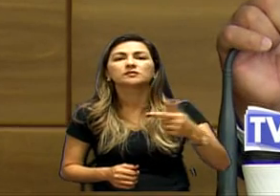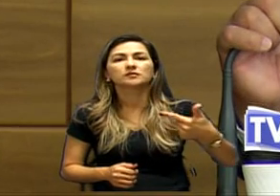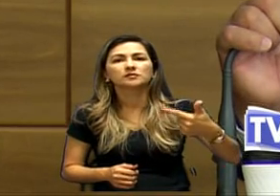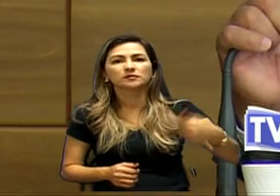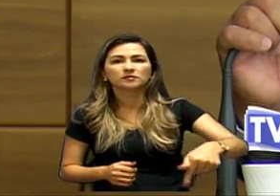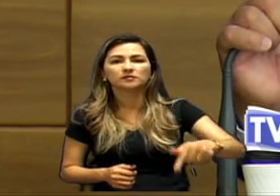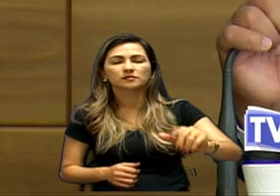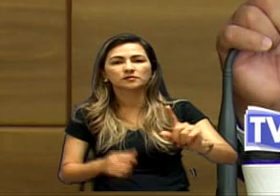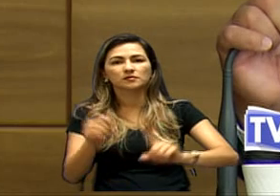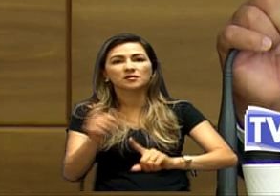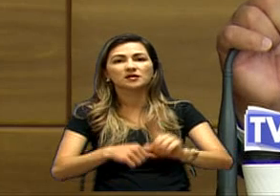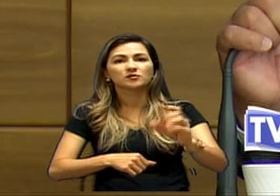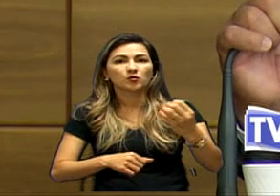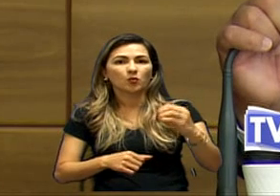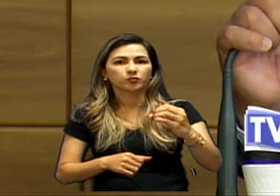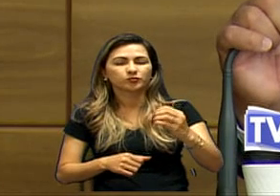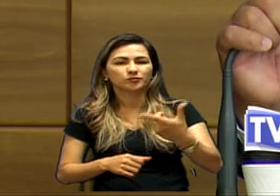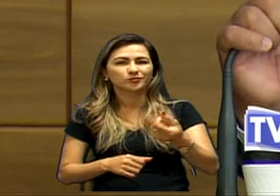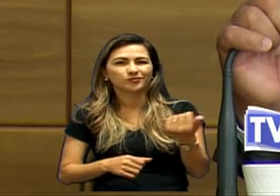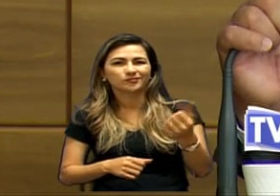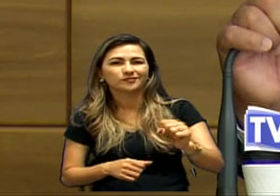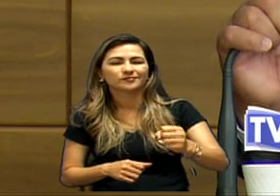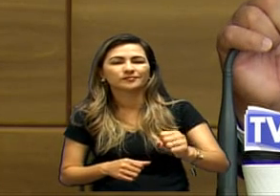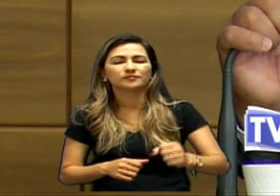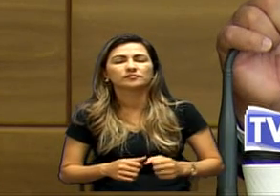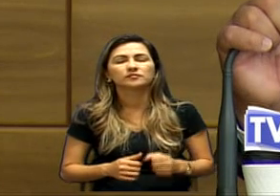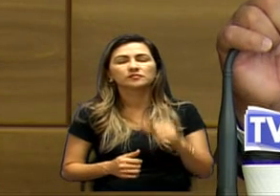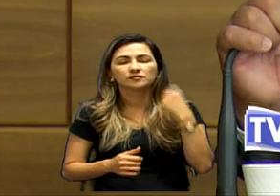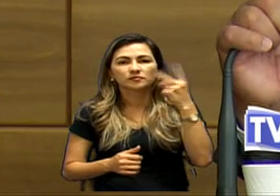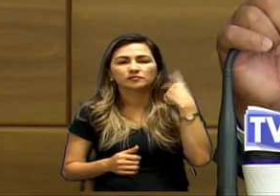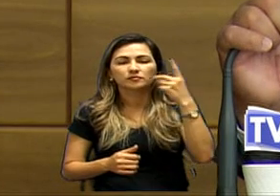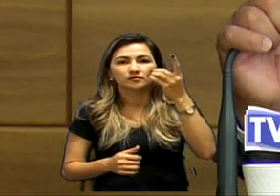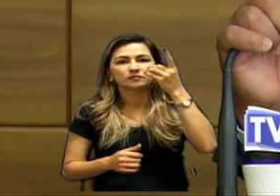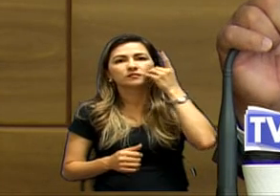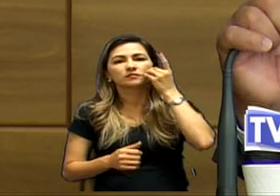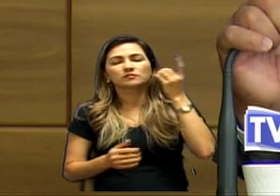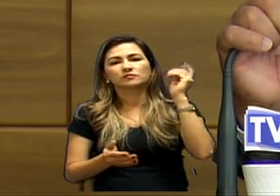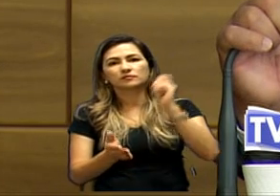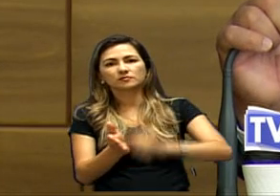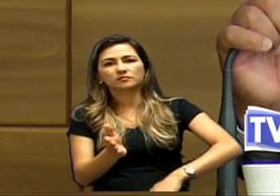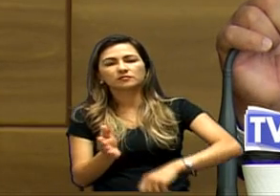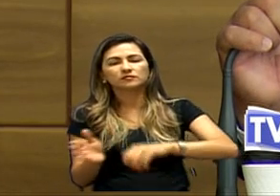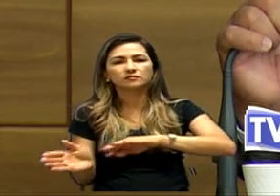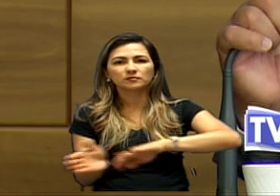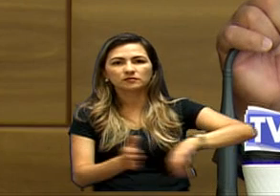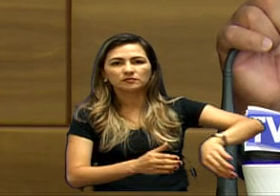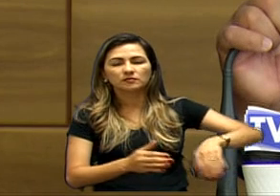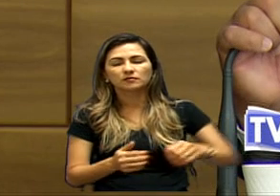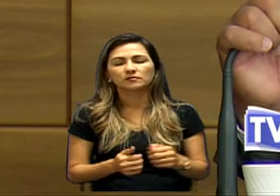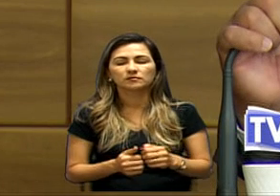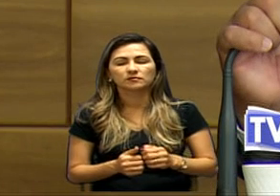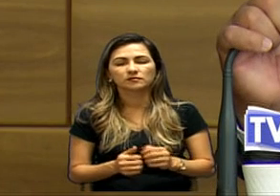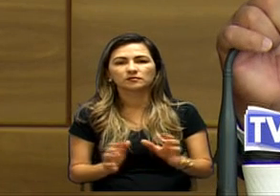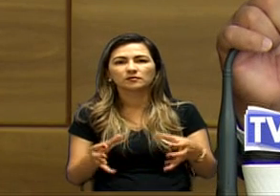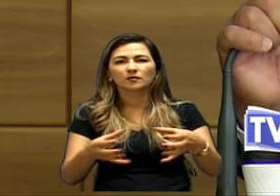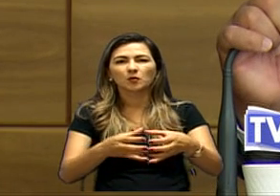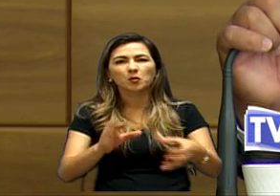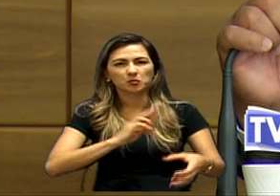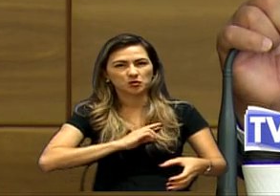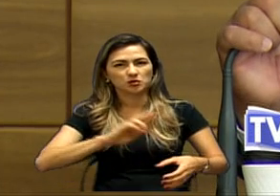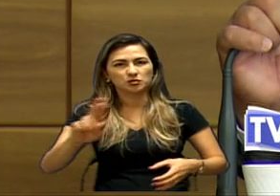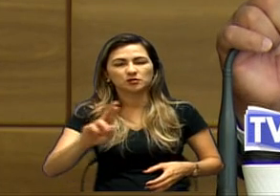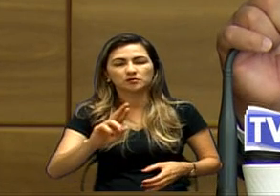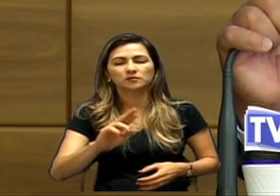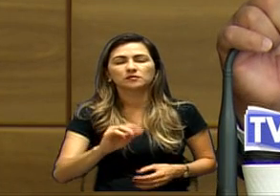vereador Fernando Dini. Voto de congratulações à Igreja Evangélica Dependência de Deus, pela comemoração do seu